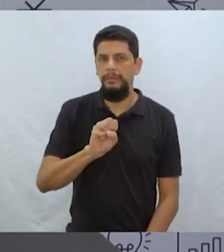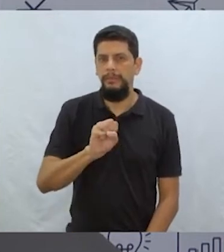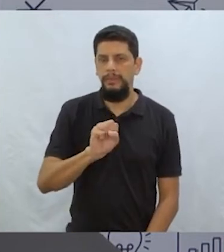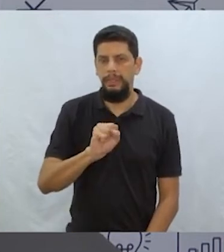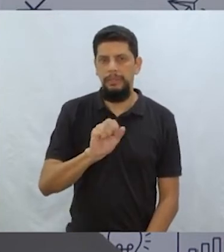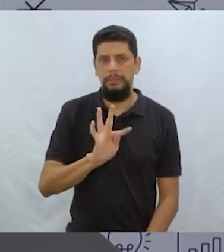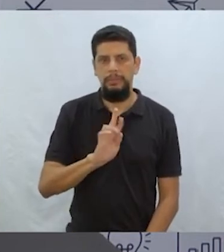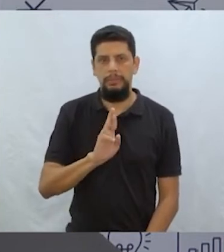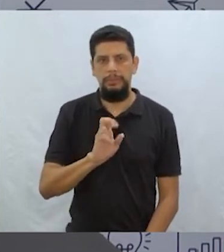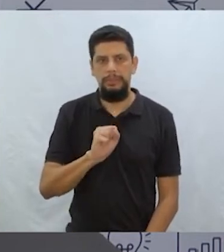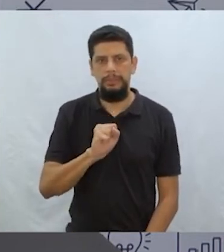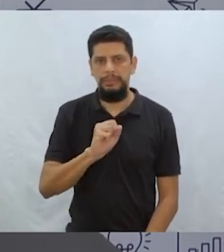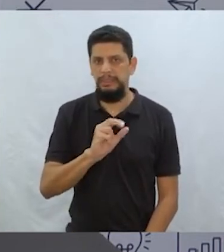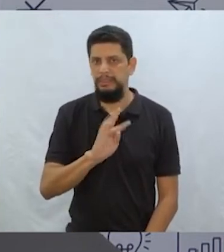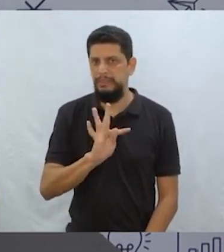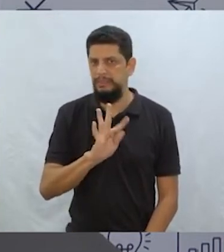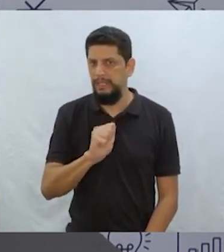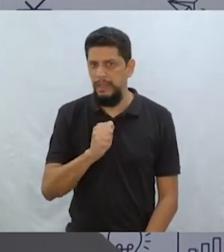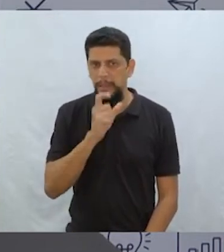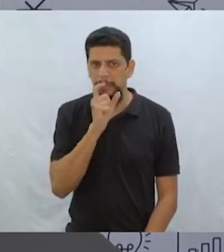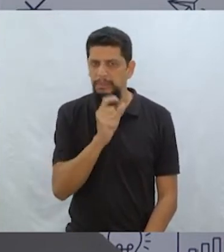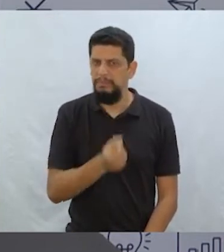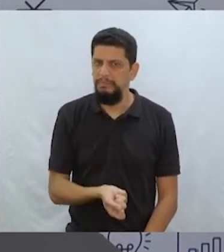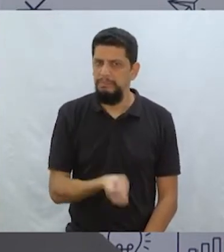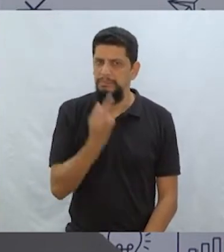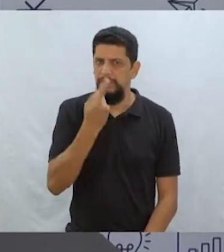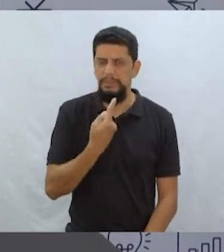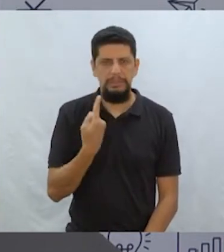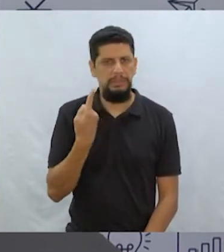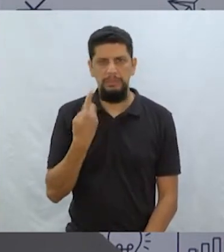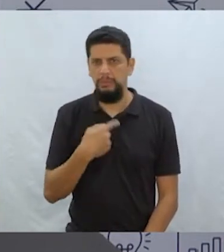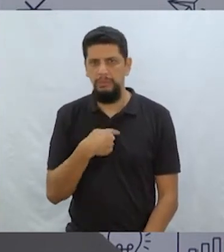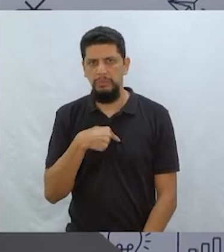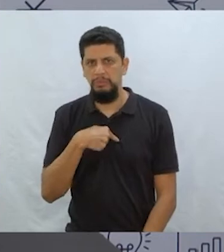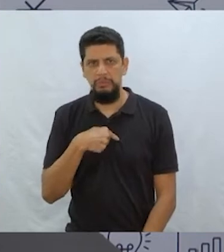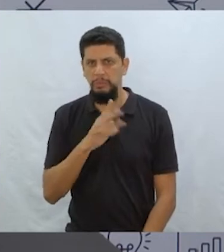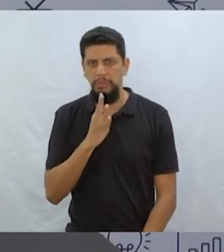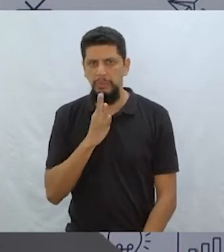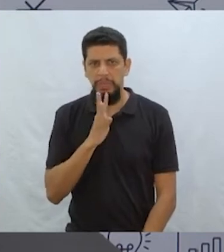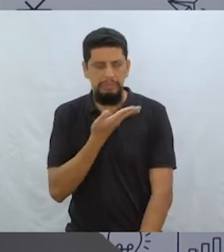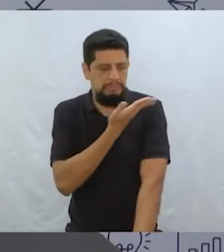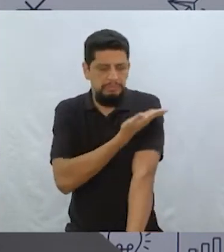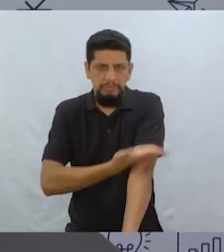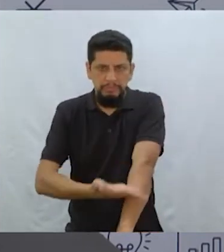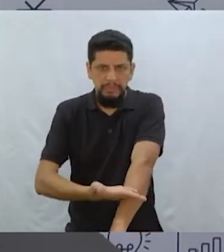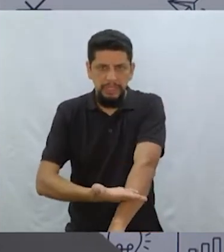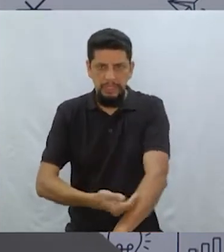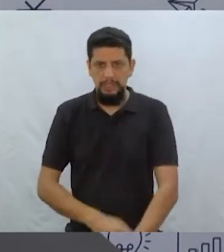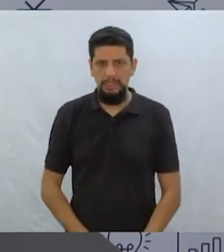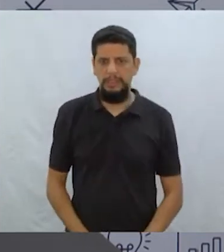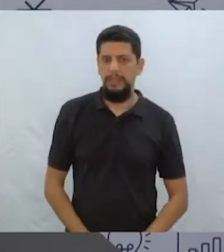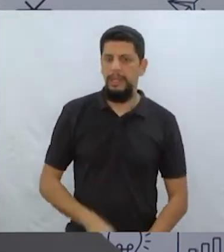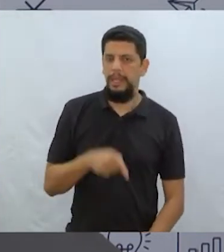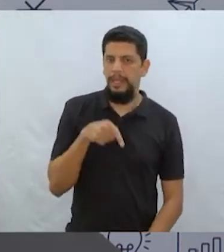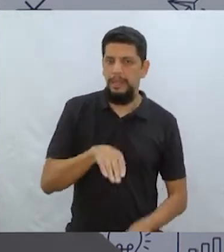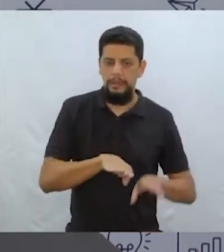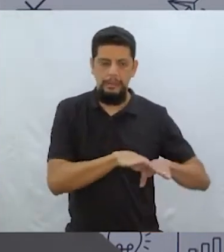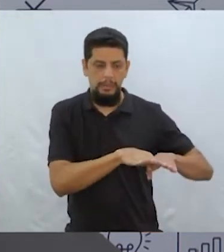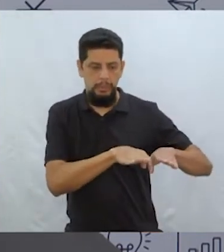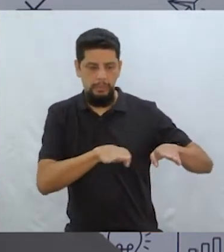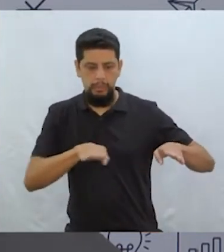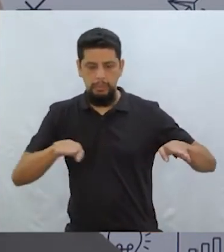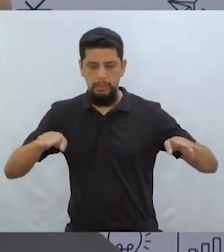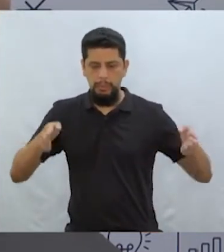mesa Colonial essa palavra é estranha né uma palavra que a gente não está acostumado então uma vetusta